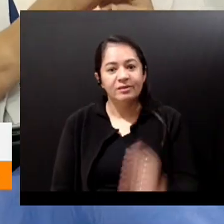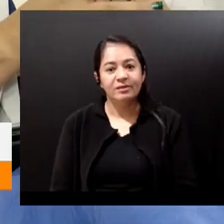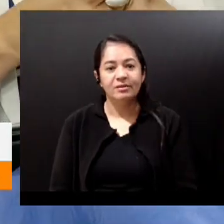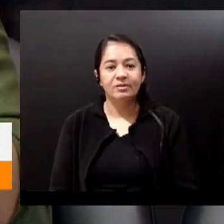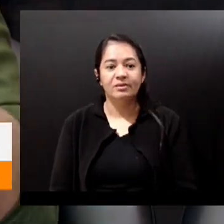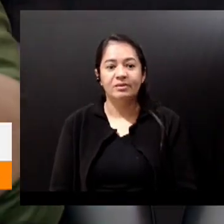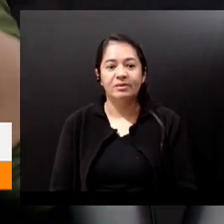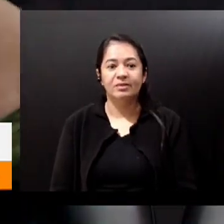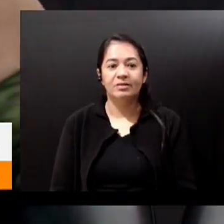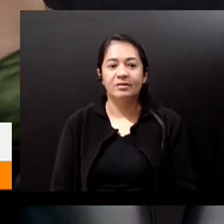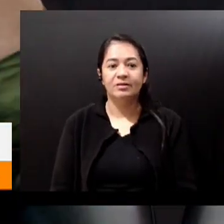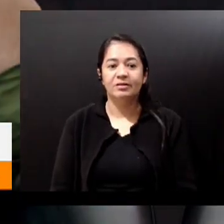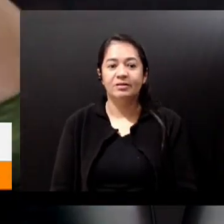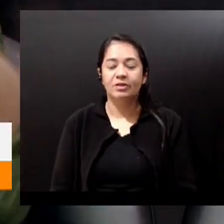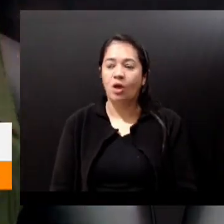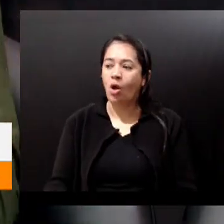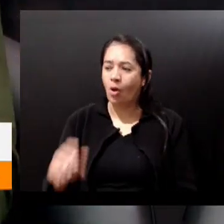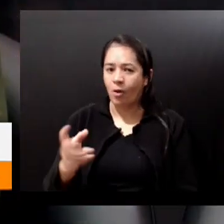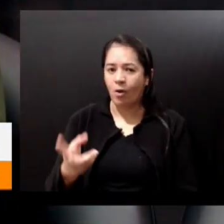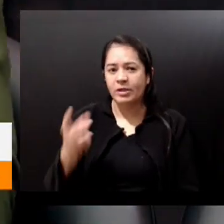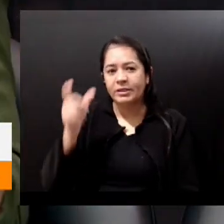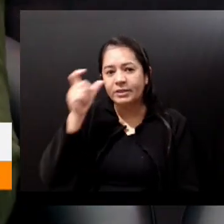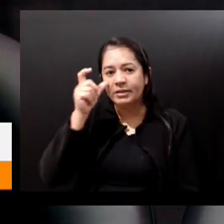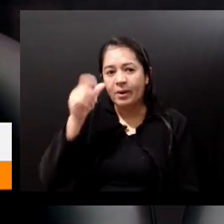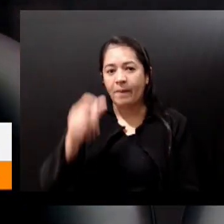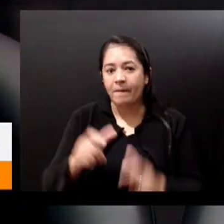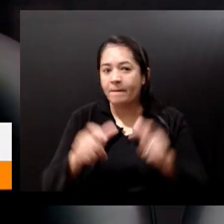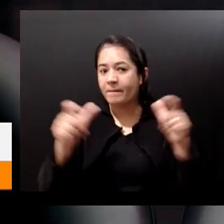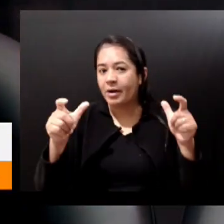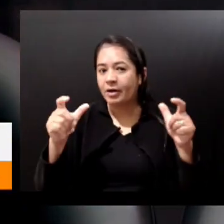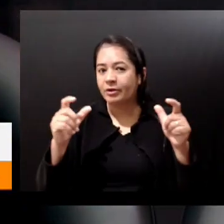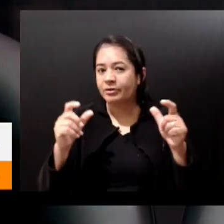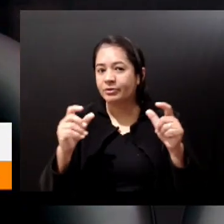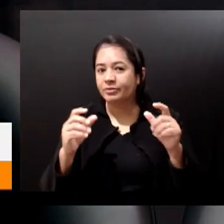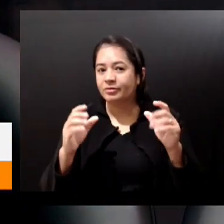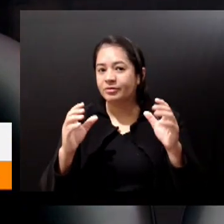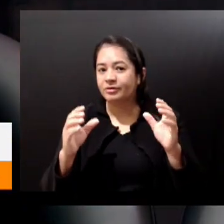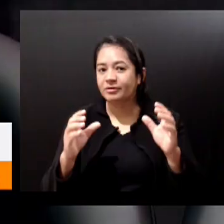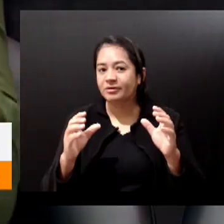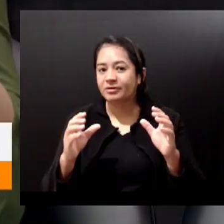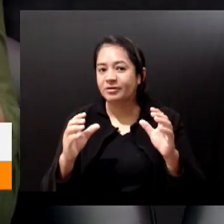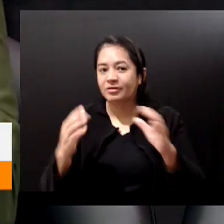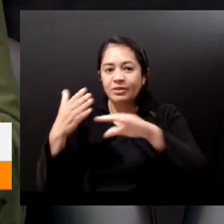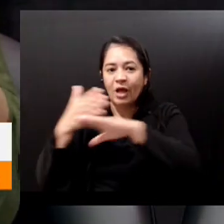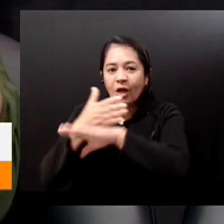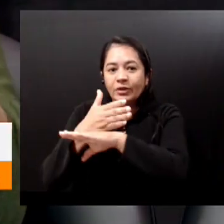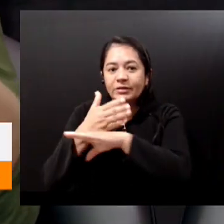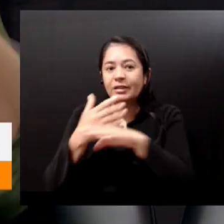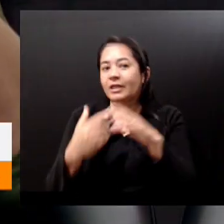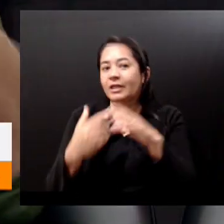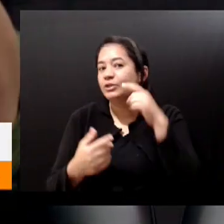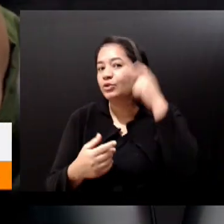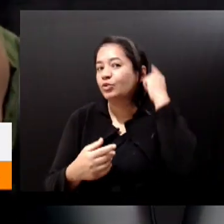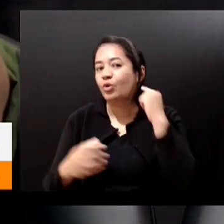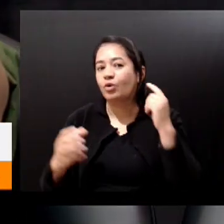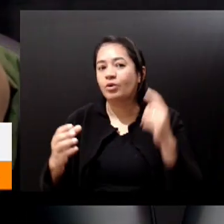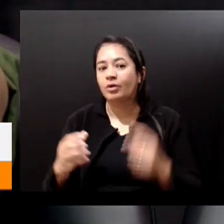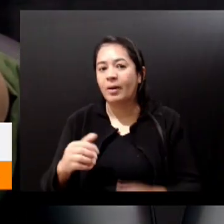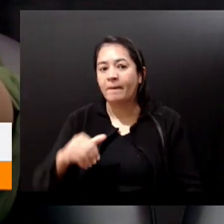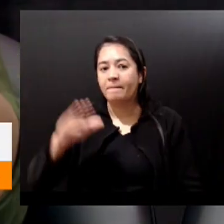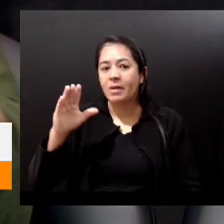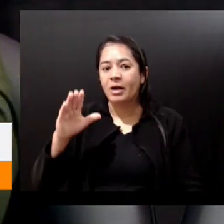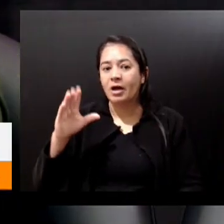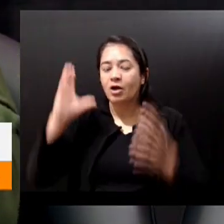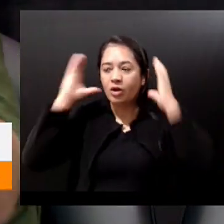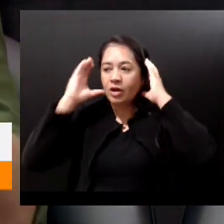que interessante. Quanto maior é o fone, ou seja, a entrada, eu vou chamar de entrada auricular, maior este fone está dizendo alguma coisa